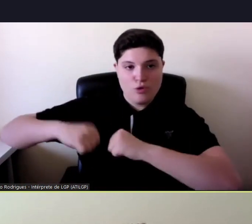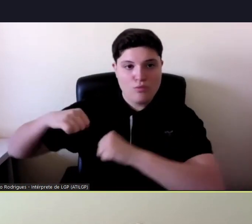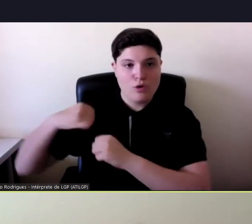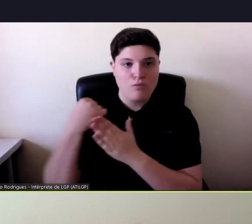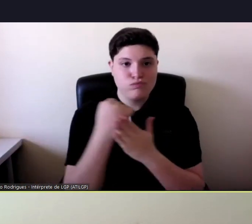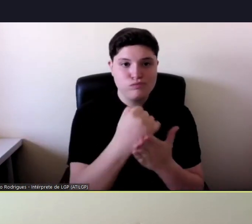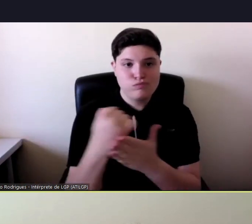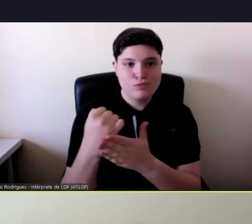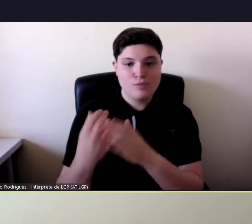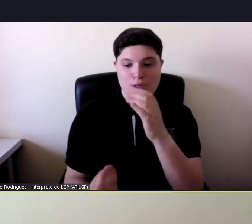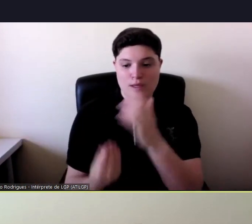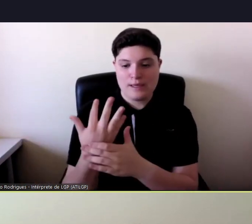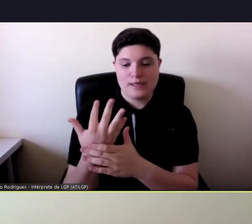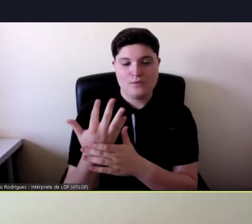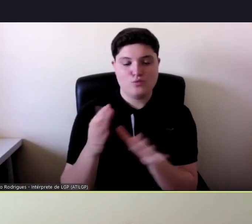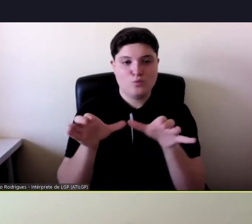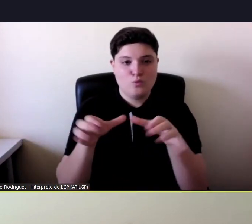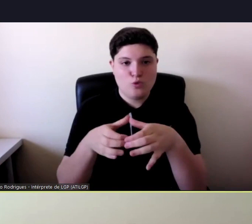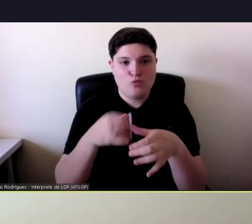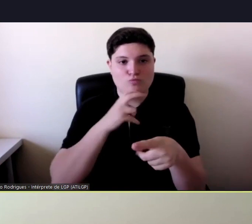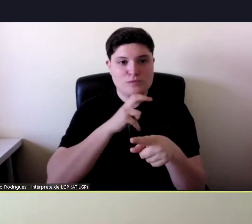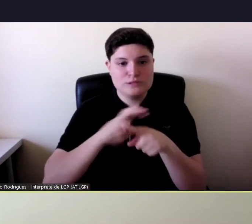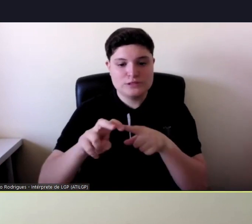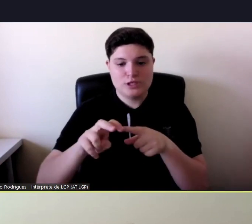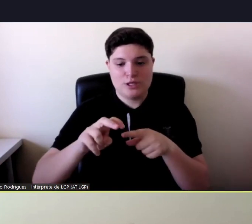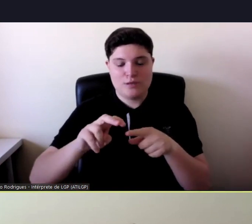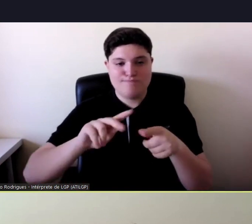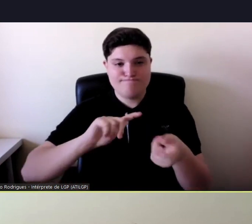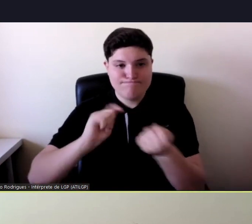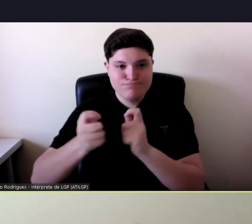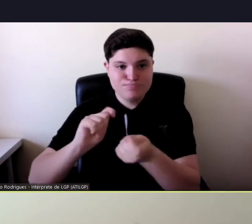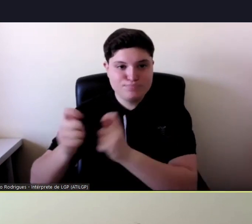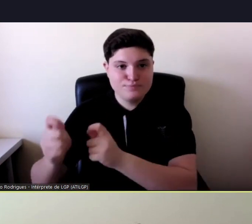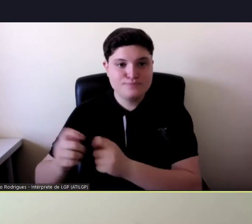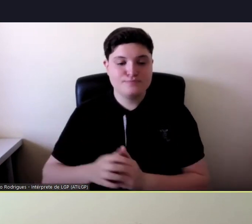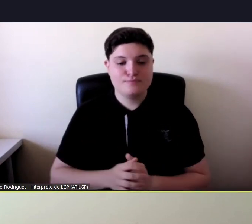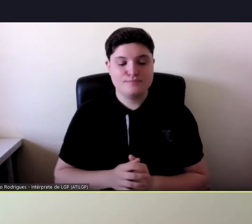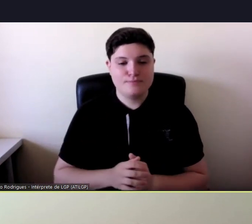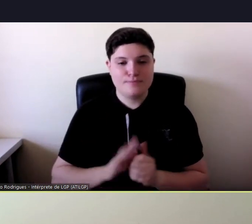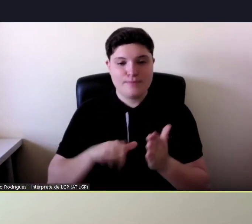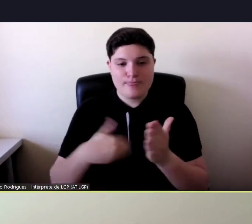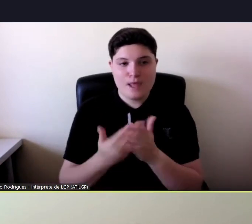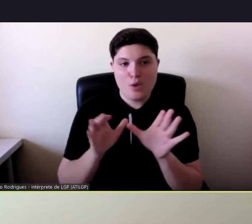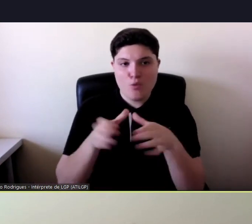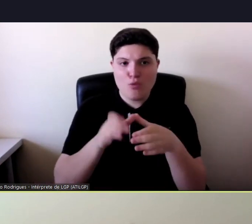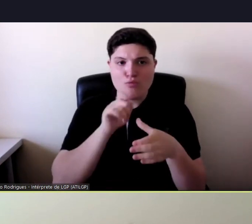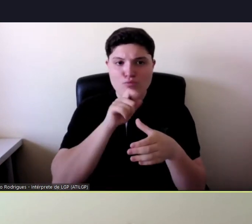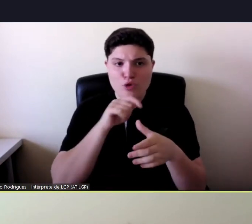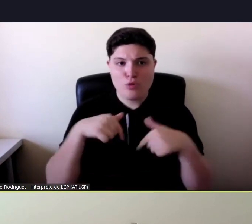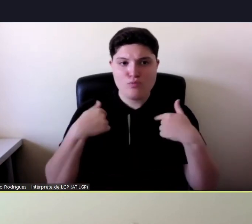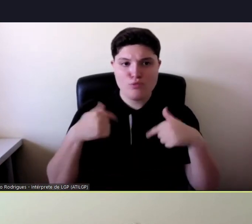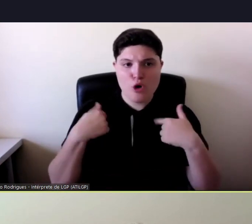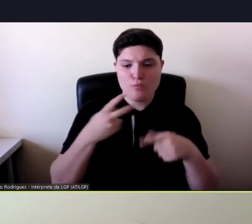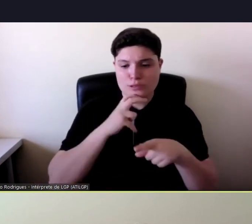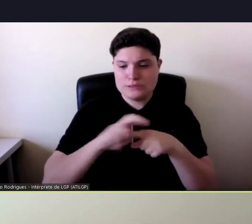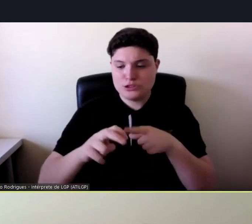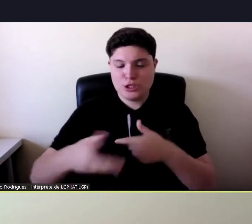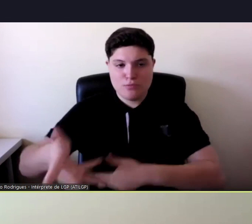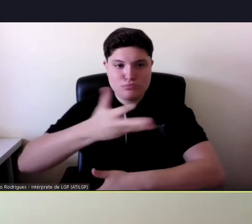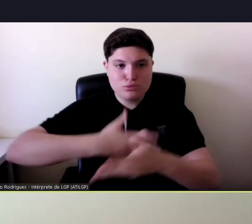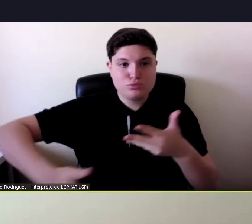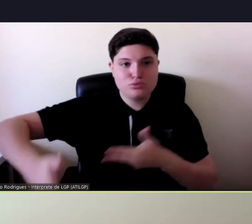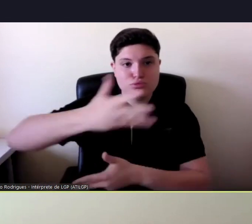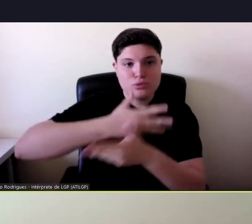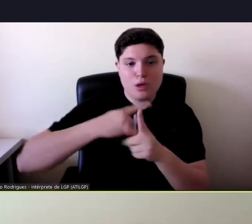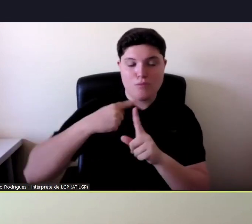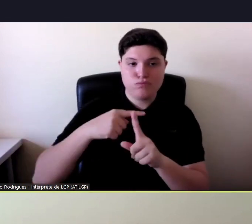alterações climáticas chegarem a um ponto de não retorno, vai haver uma alteração no estado de funcionamento do planeta, e as alterações climáticas são precisamente